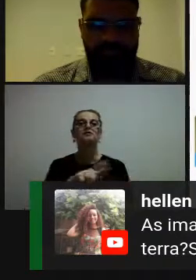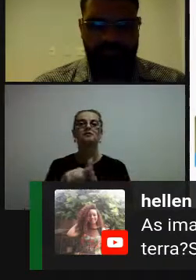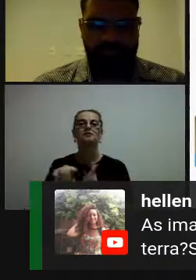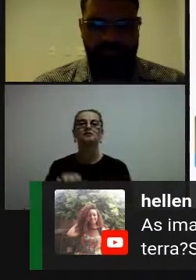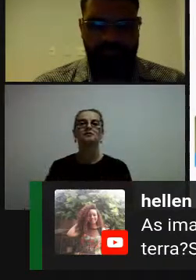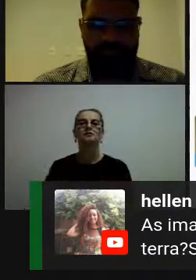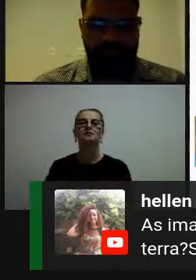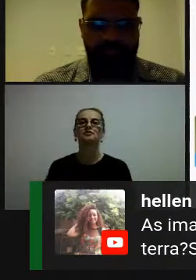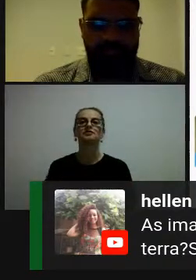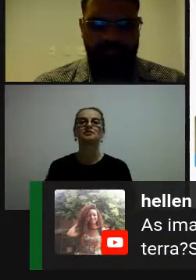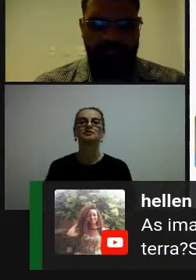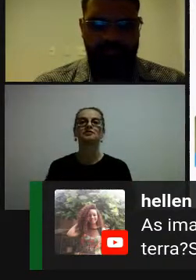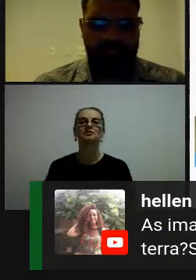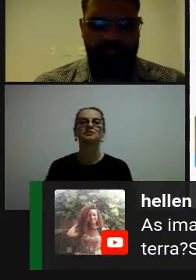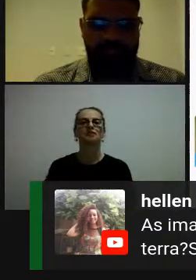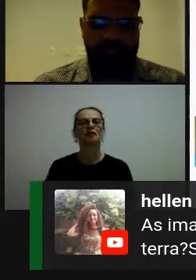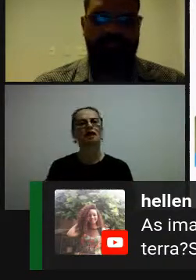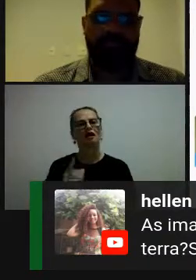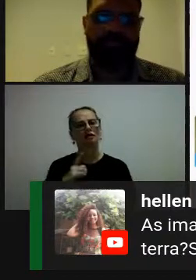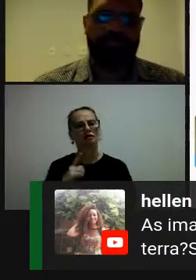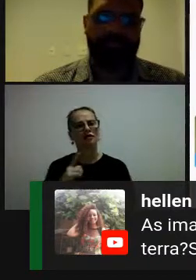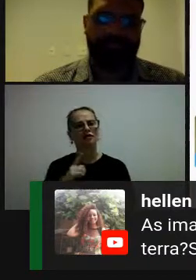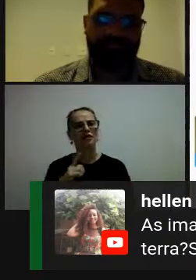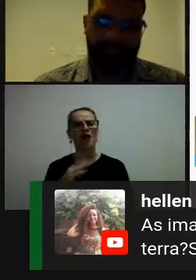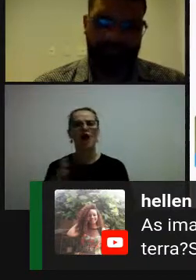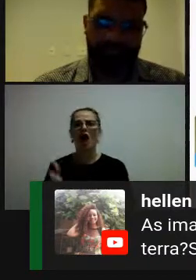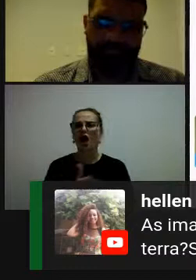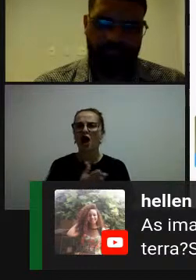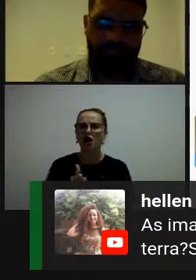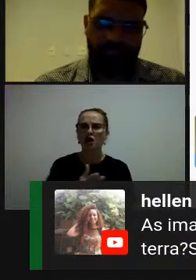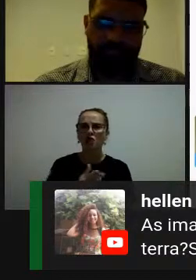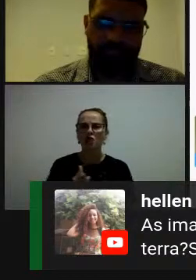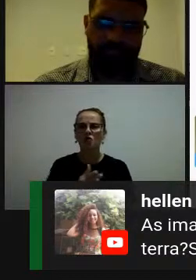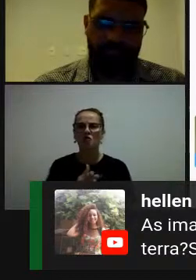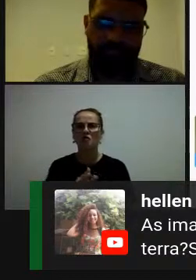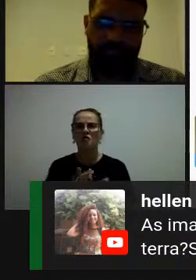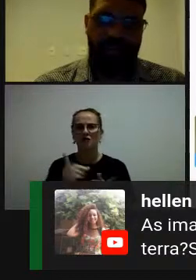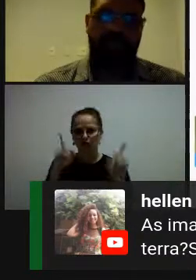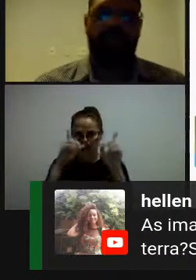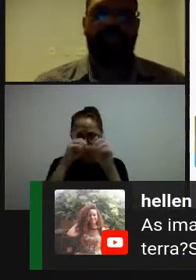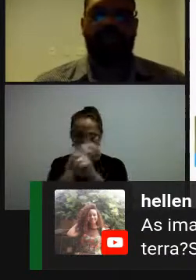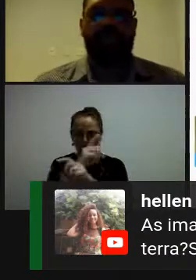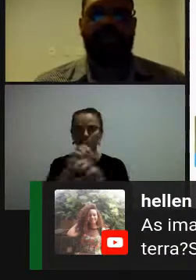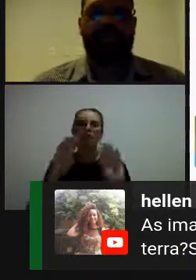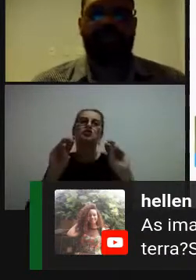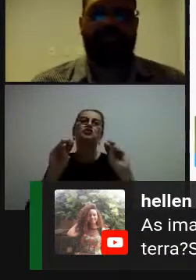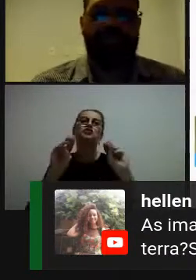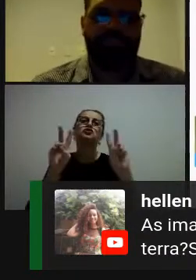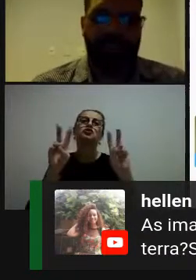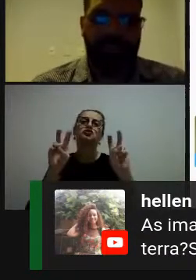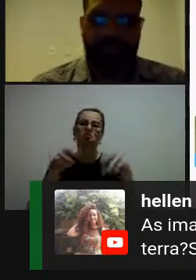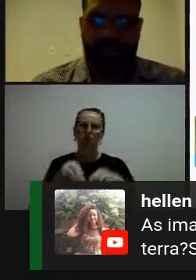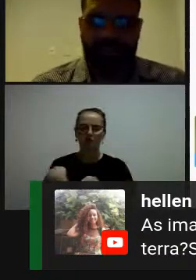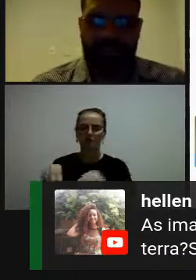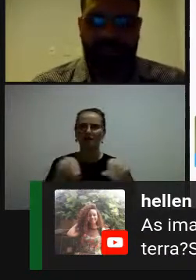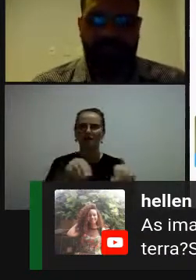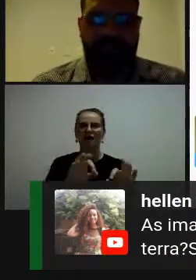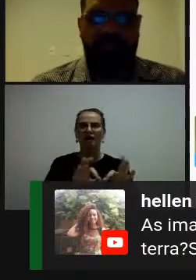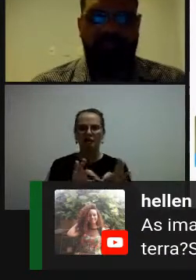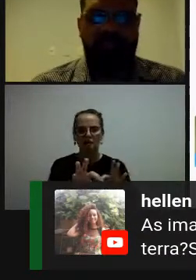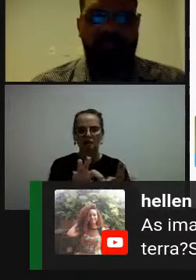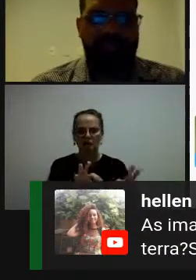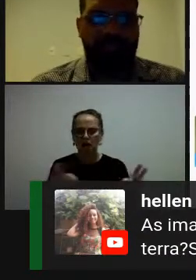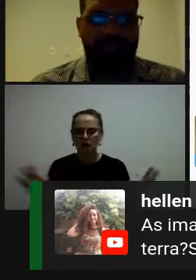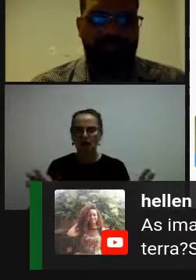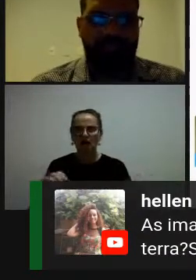satélite apresentam alguma distorção devido à curvatura da Terra? Se sim, como resolver? Qualquer tipo de medida na Terra